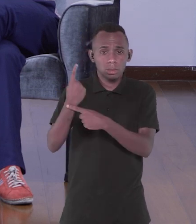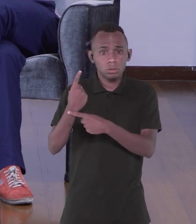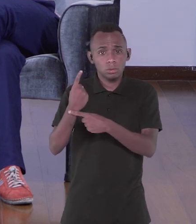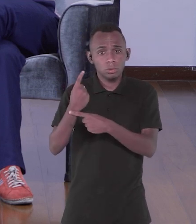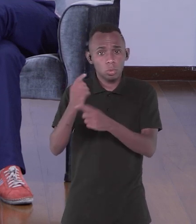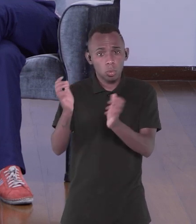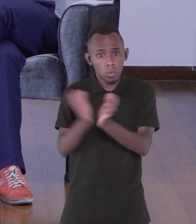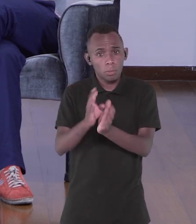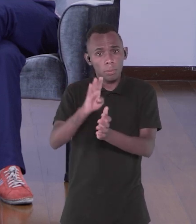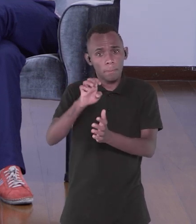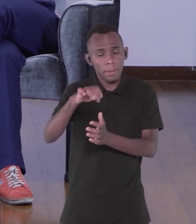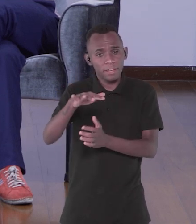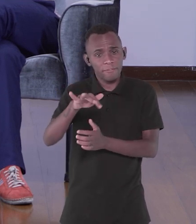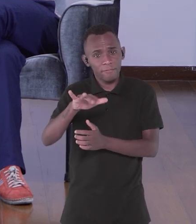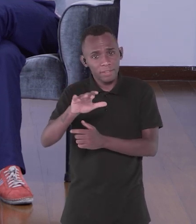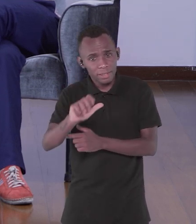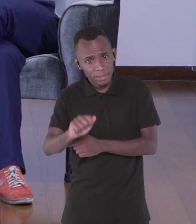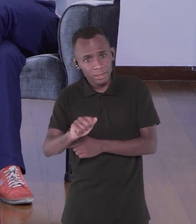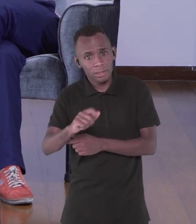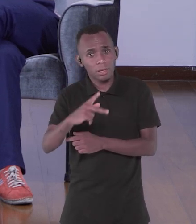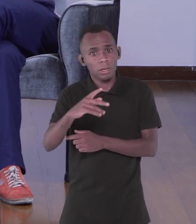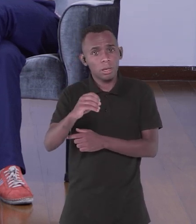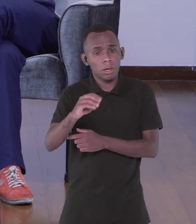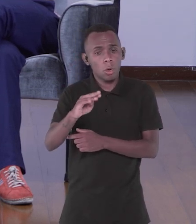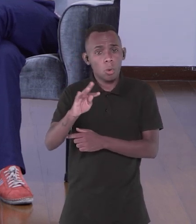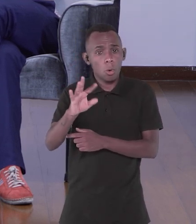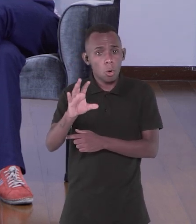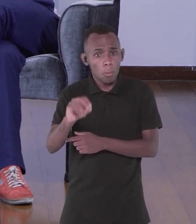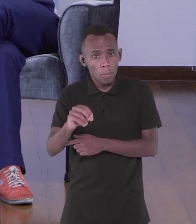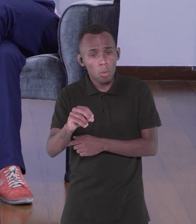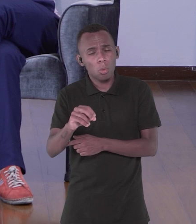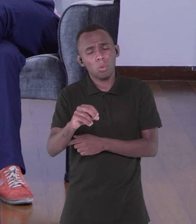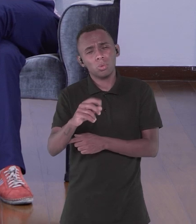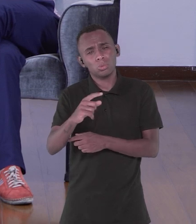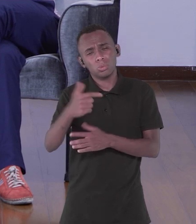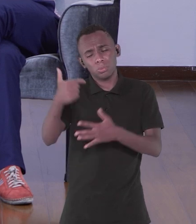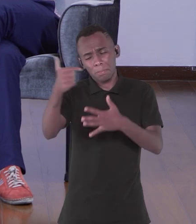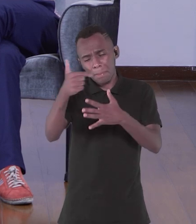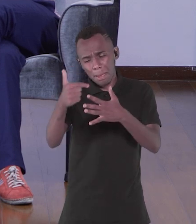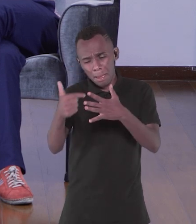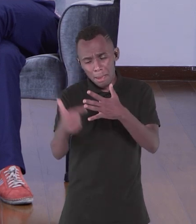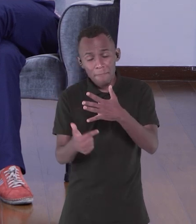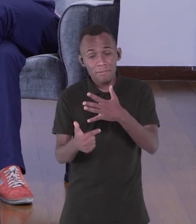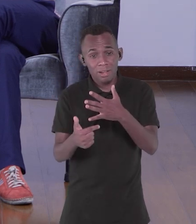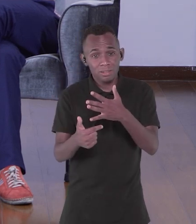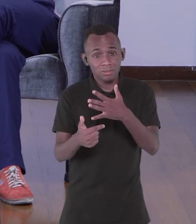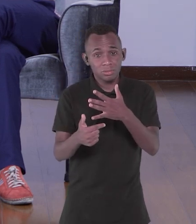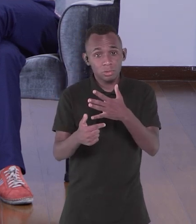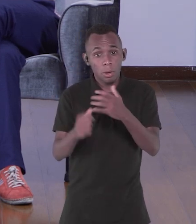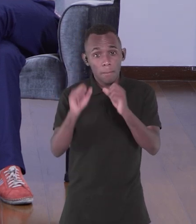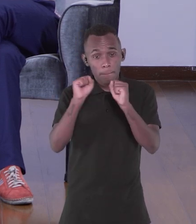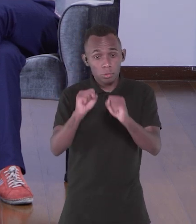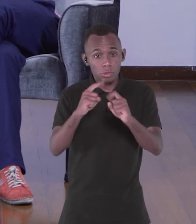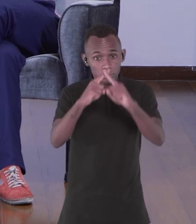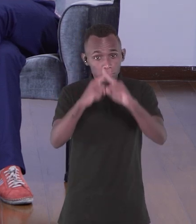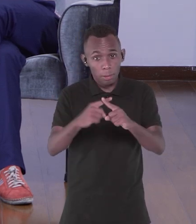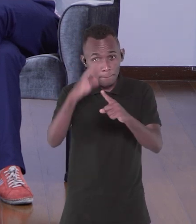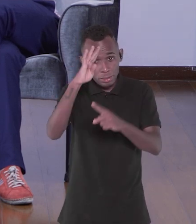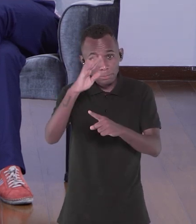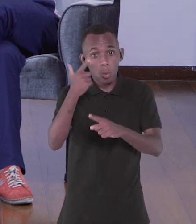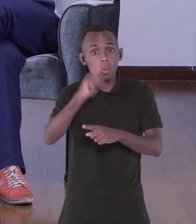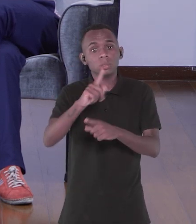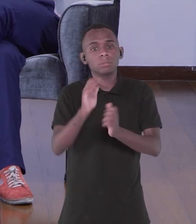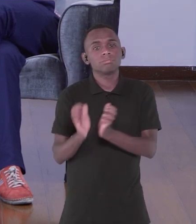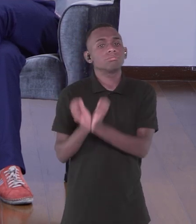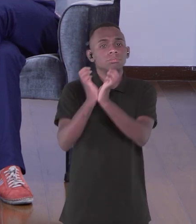Champions, o Porto, o Steaua Bucareste, o Estrela Vermelha, etc. Hoje é absolutamente